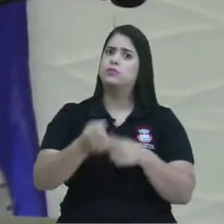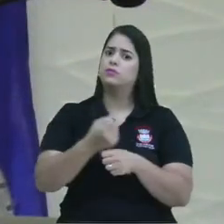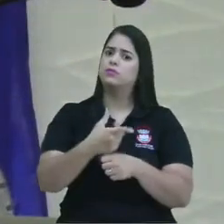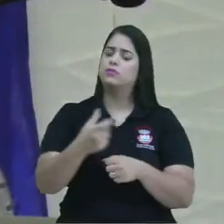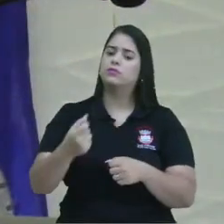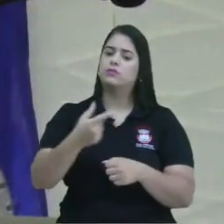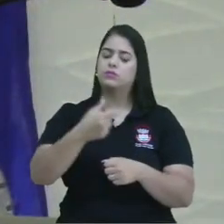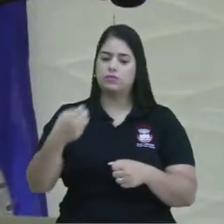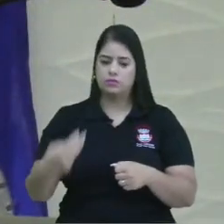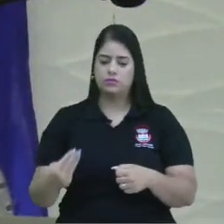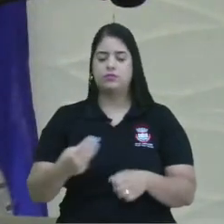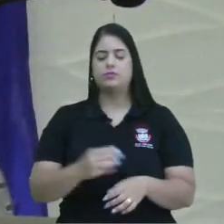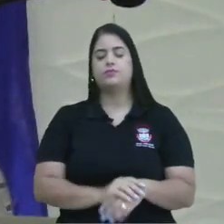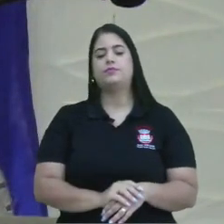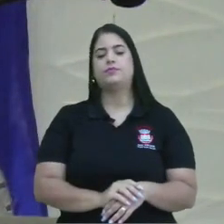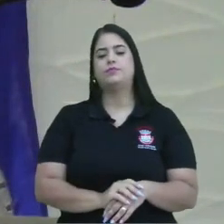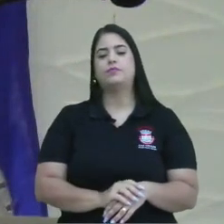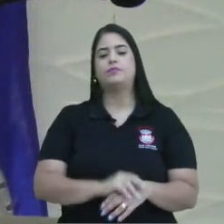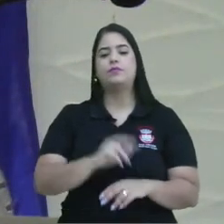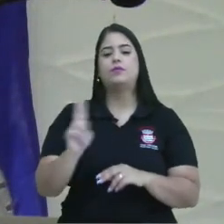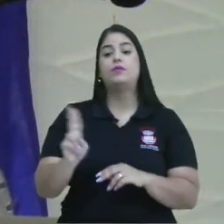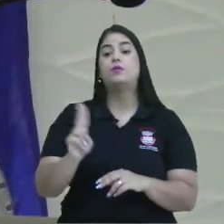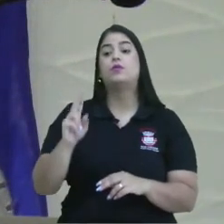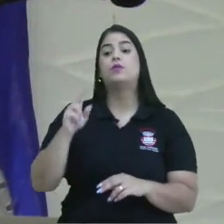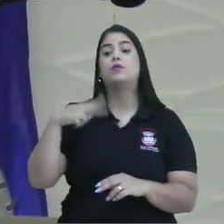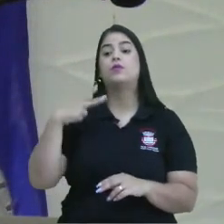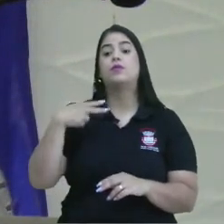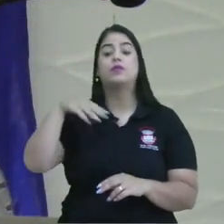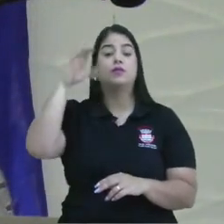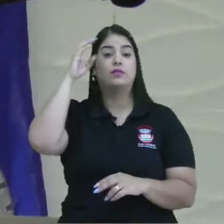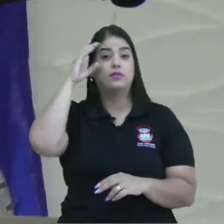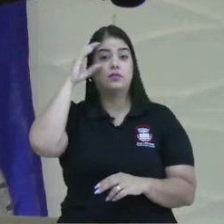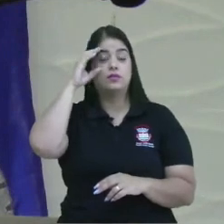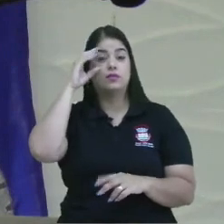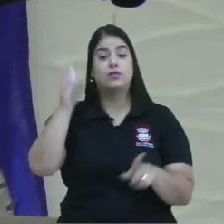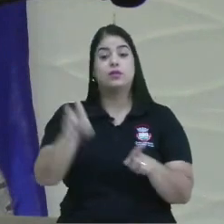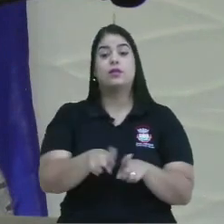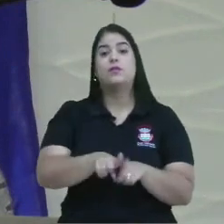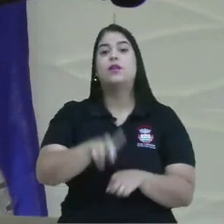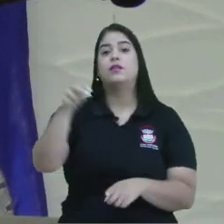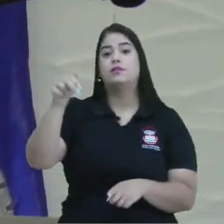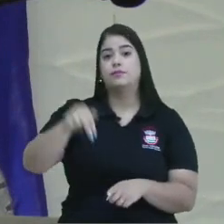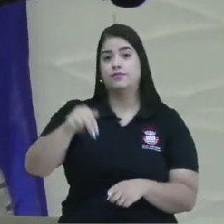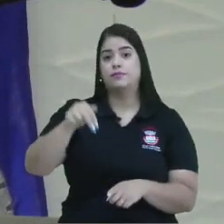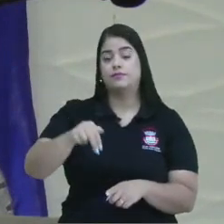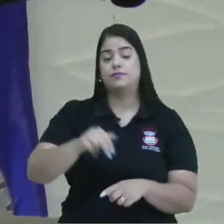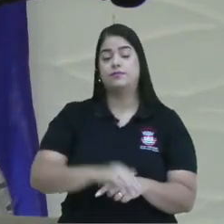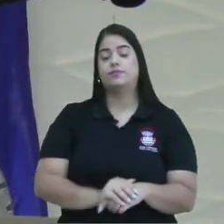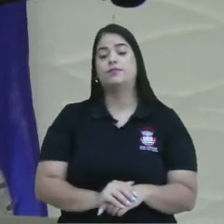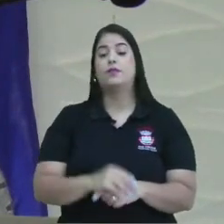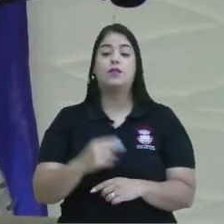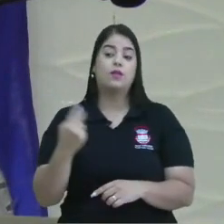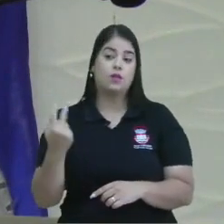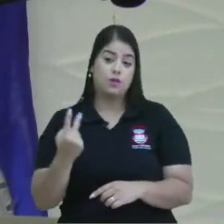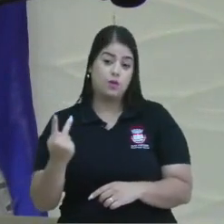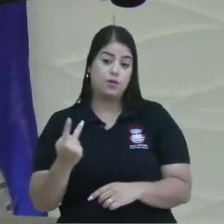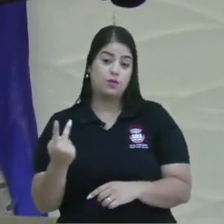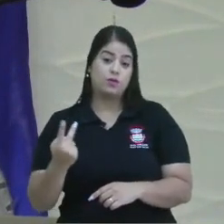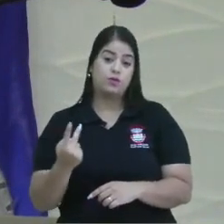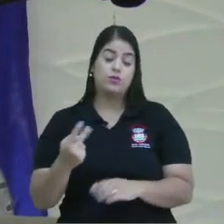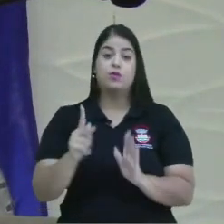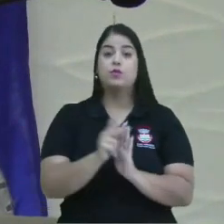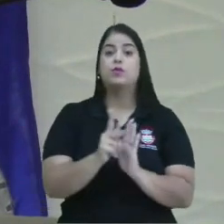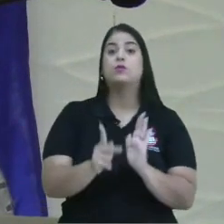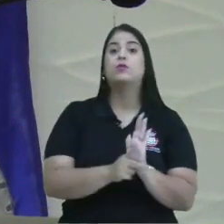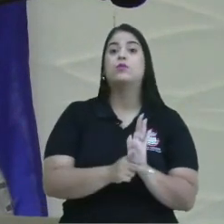004/2023, onde é no nome da vereadora Cícera da Rua Nova e de Rosineide Lima, onde a gente, aqui nesse